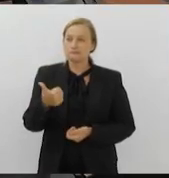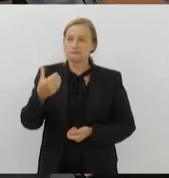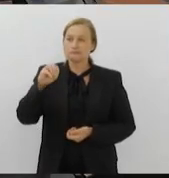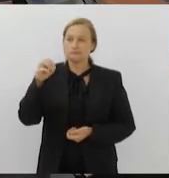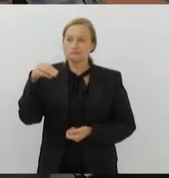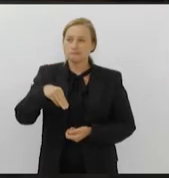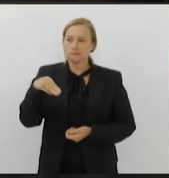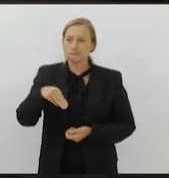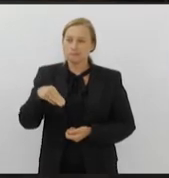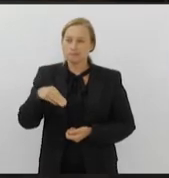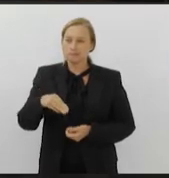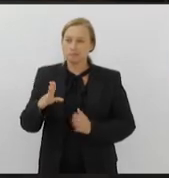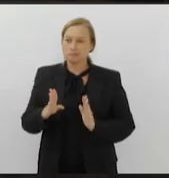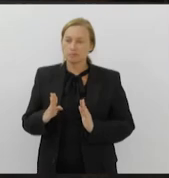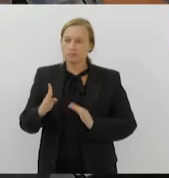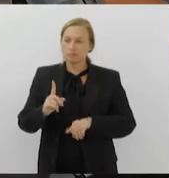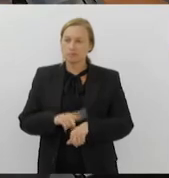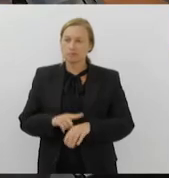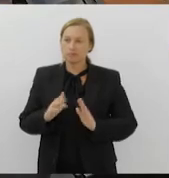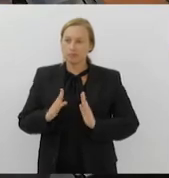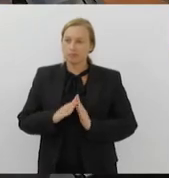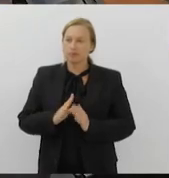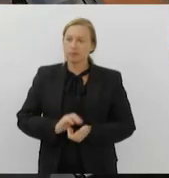10 minutos regimentais.